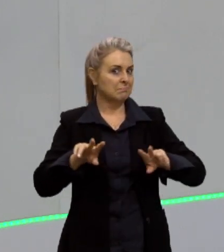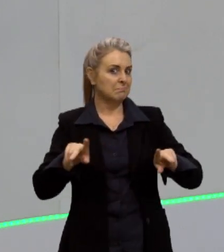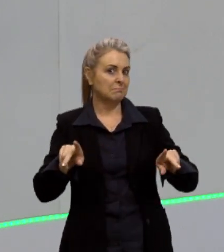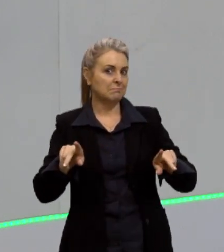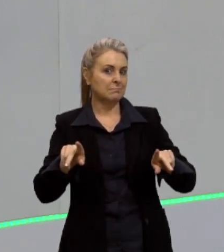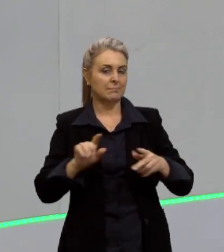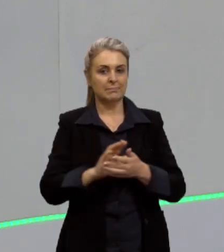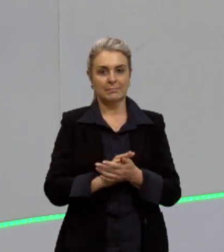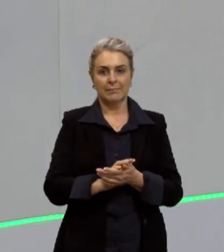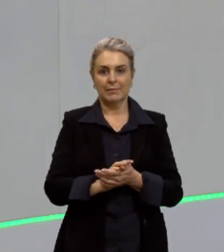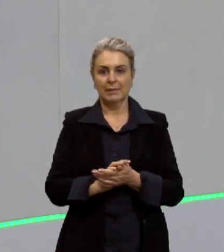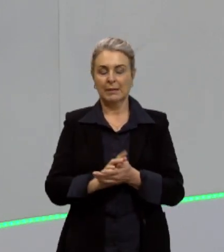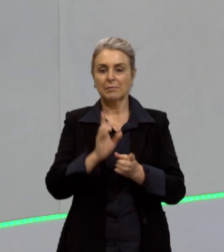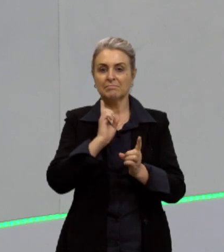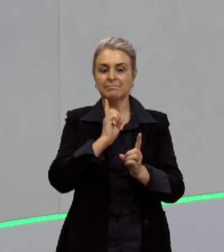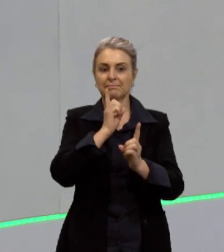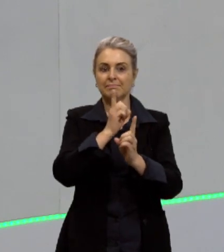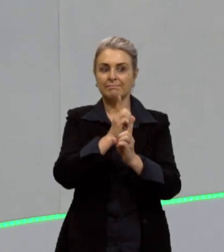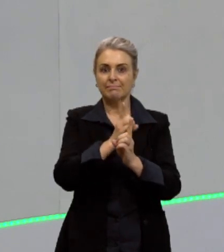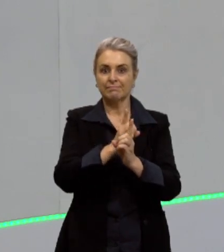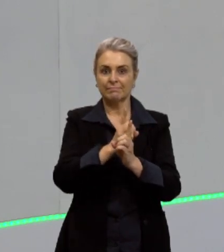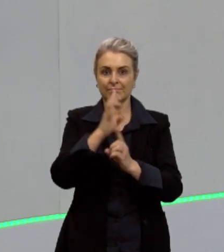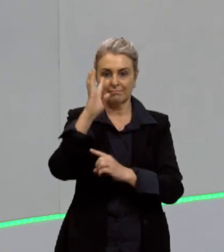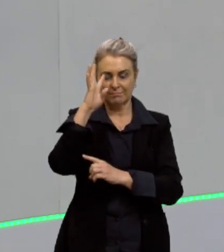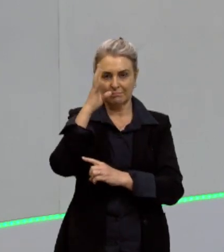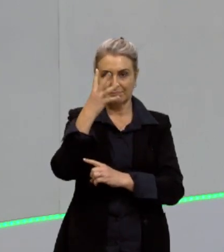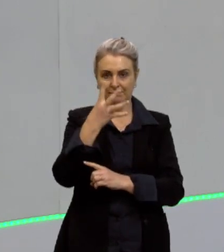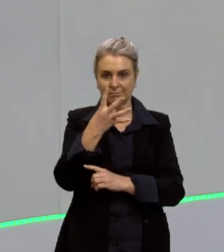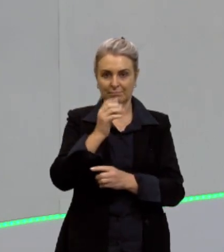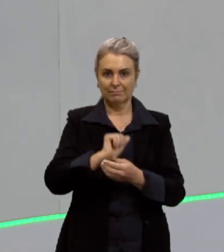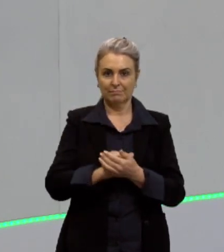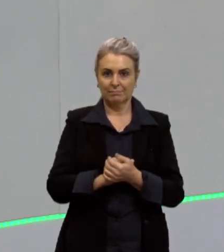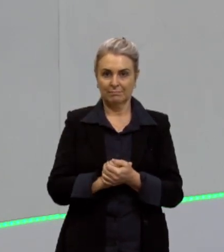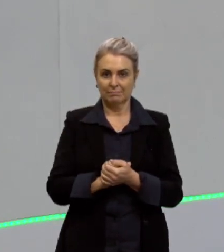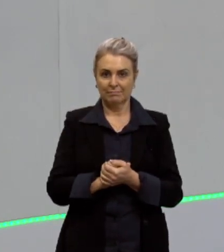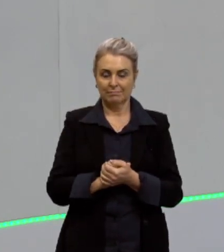certo? É o que eu vou encontrar na solução. Então, vamos lá.